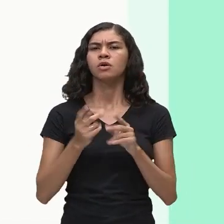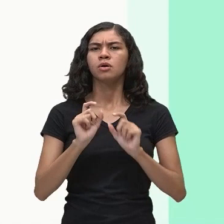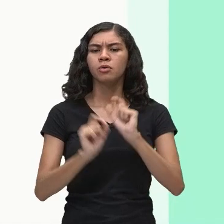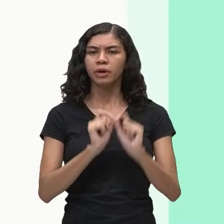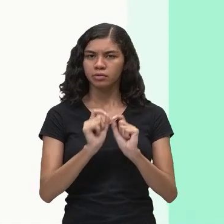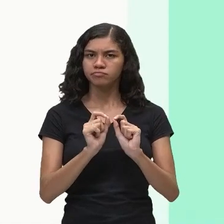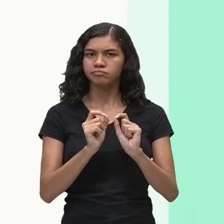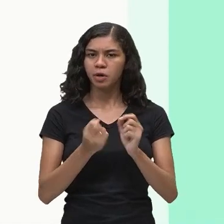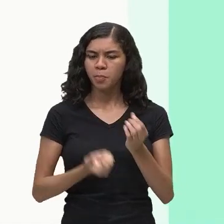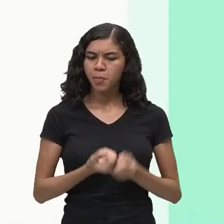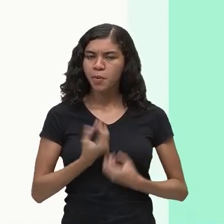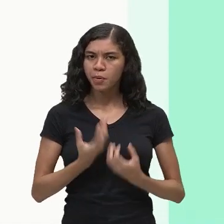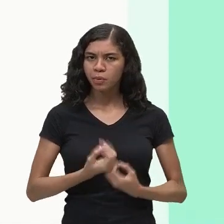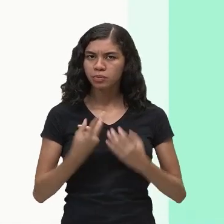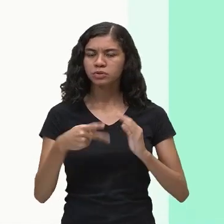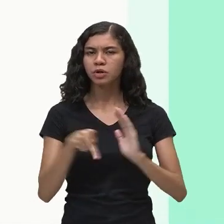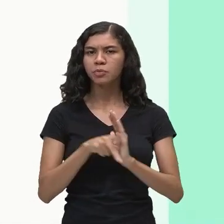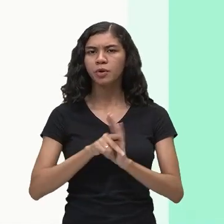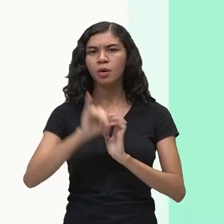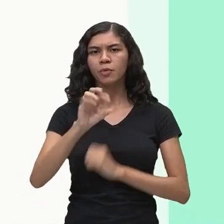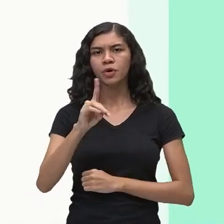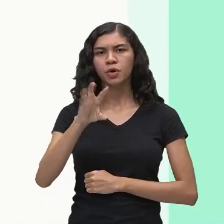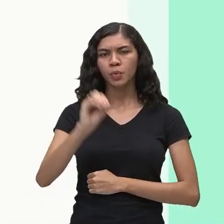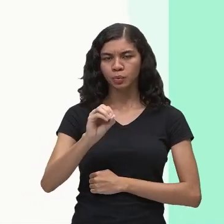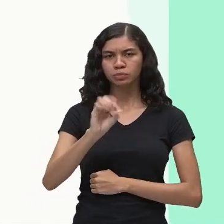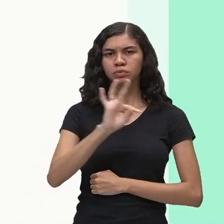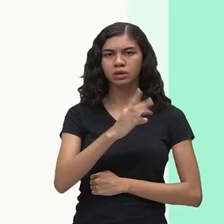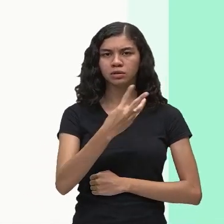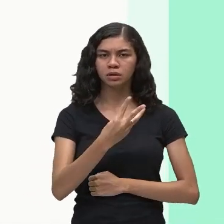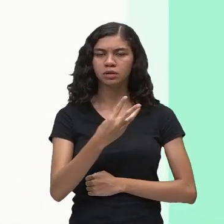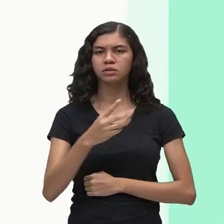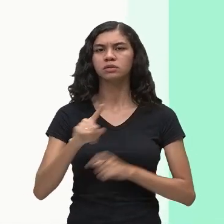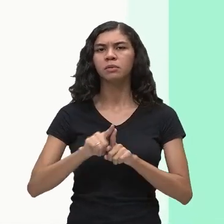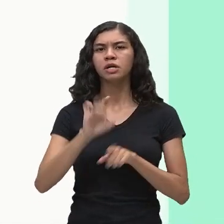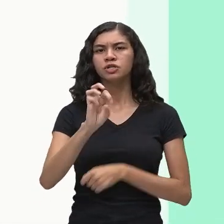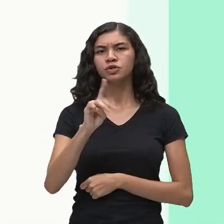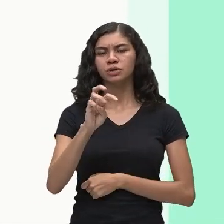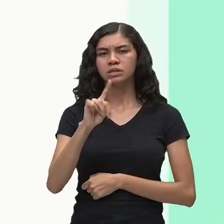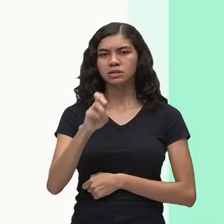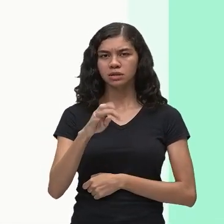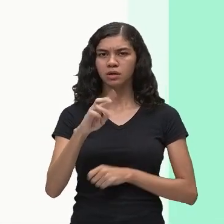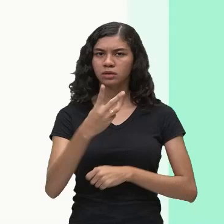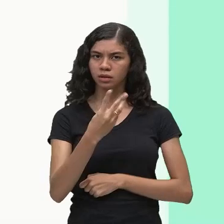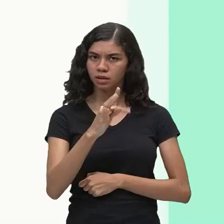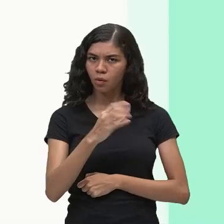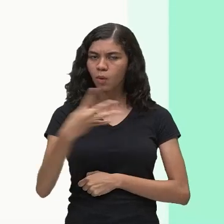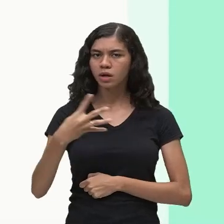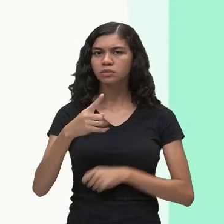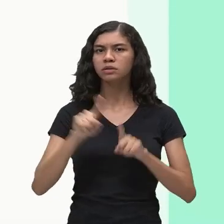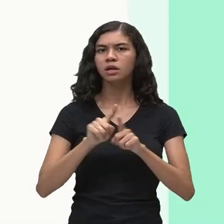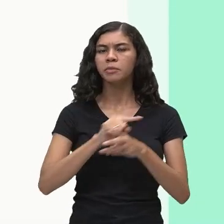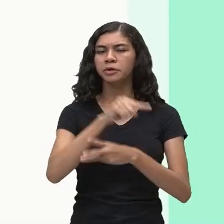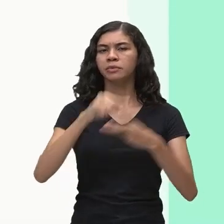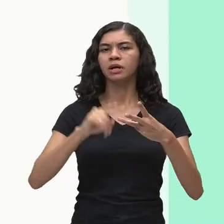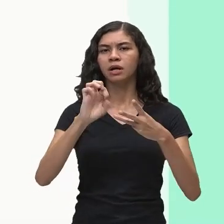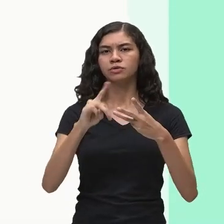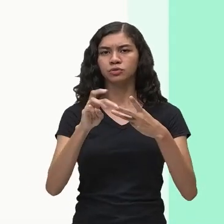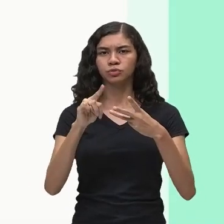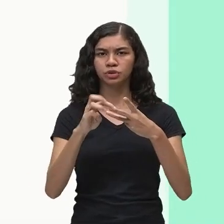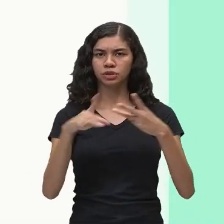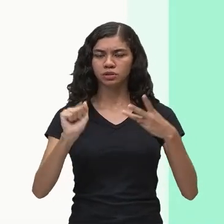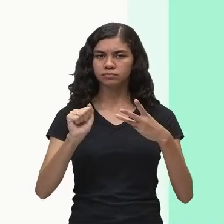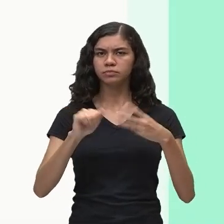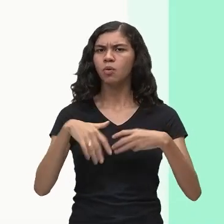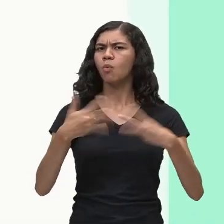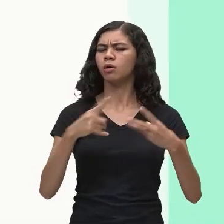por produzir a triodotironina T3, a tiroxina T4 e a calcitonina. Vamos então ver